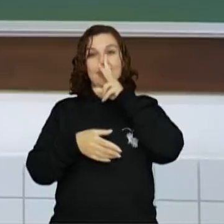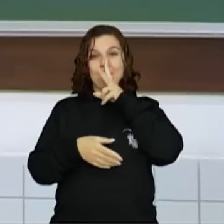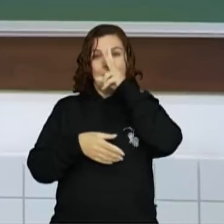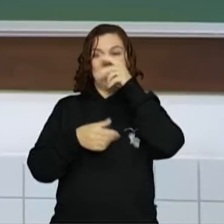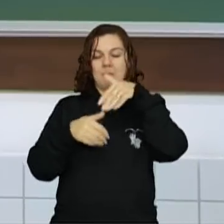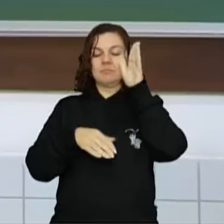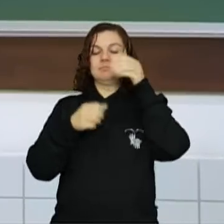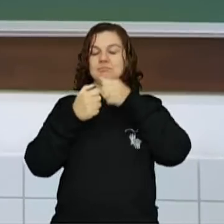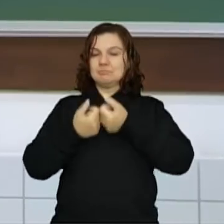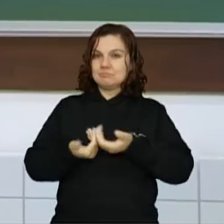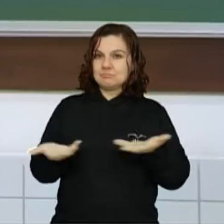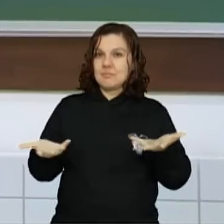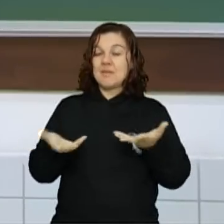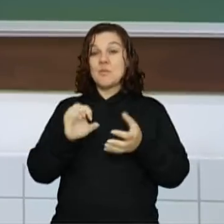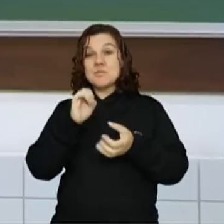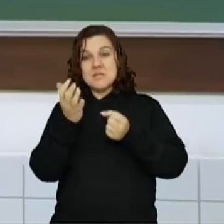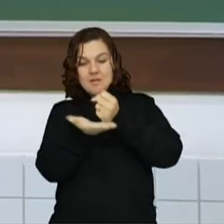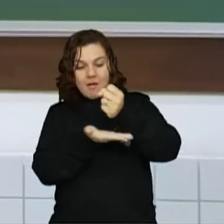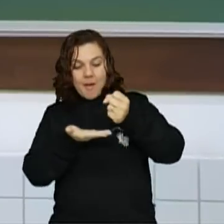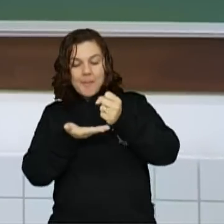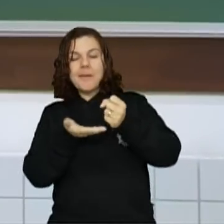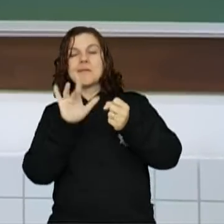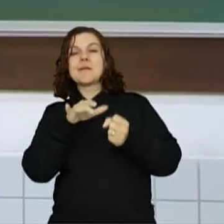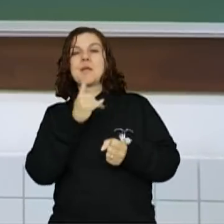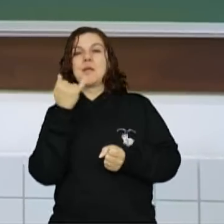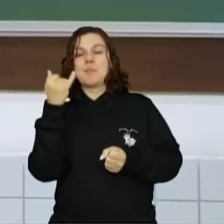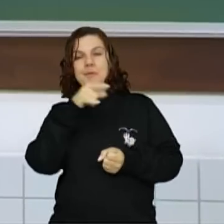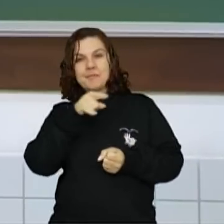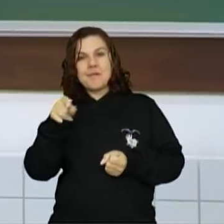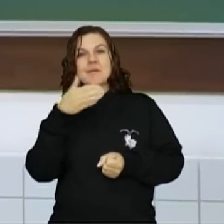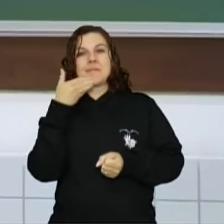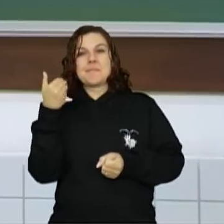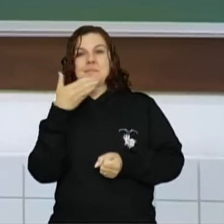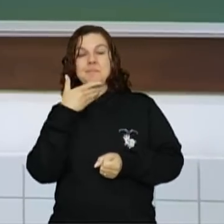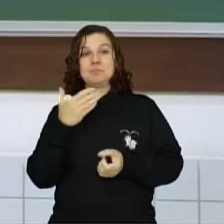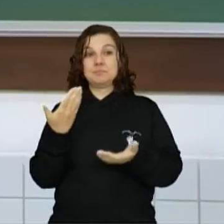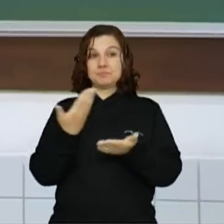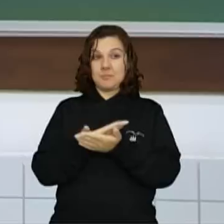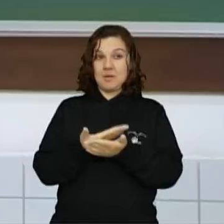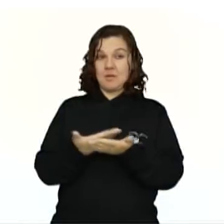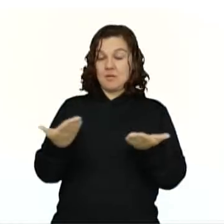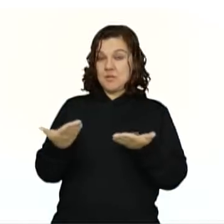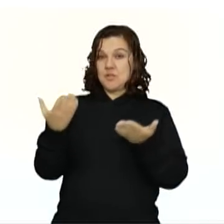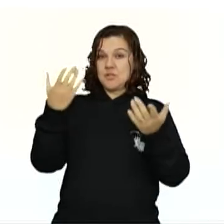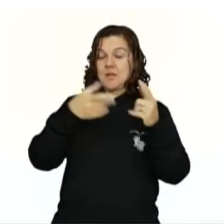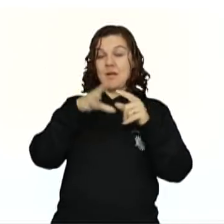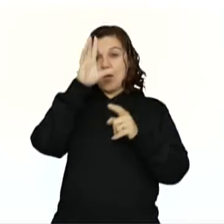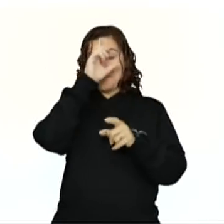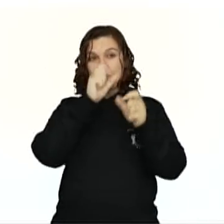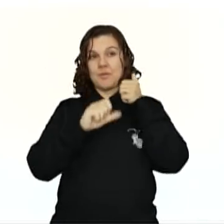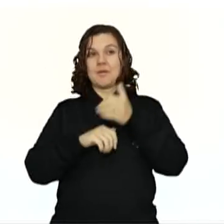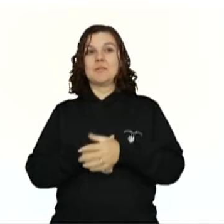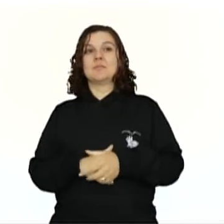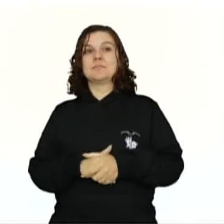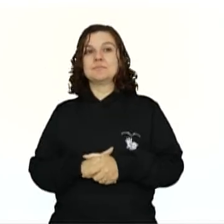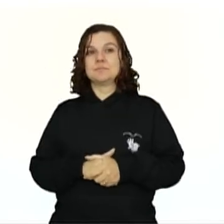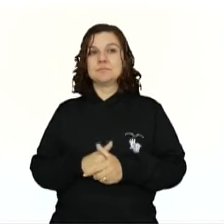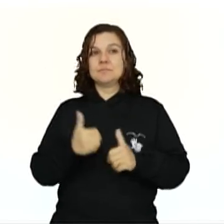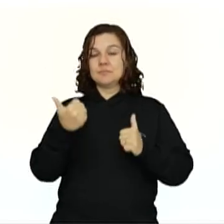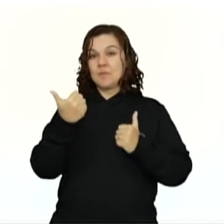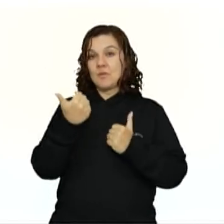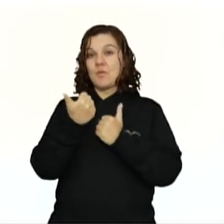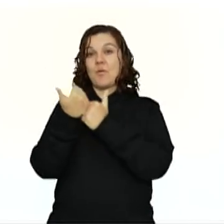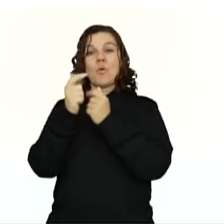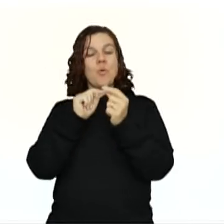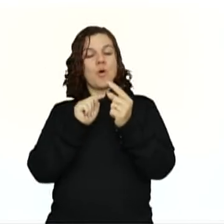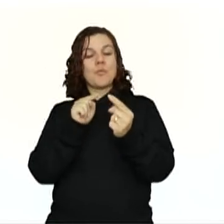você já tem a base, isso é muito importante para você. Na aula de hoje, nós aprendemos a